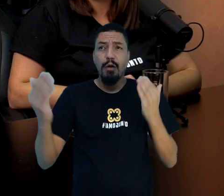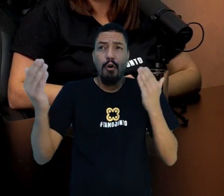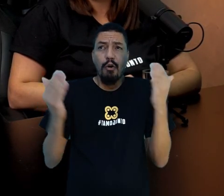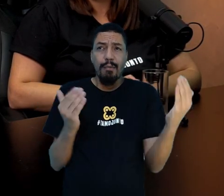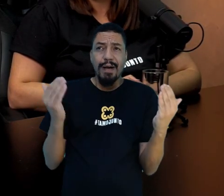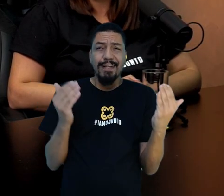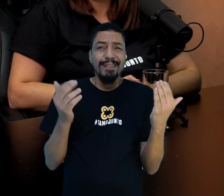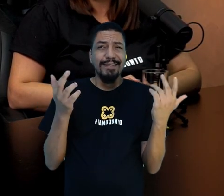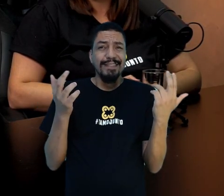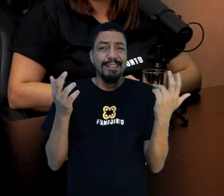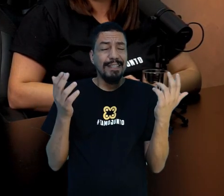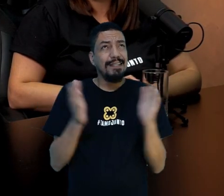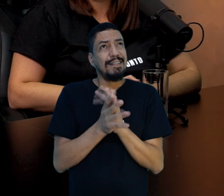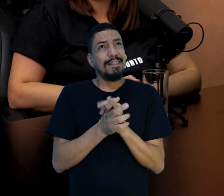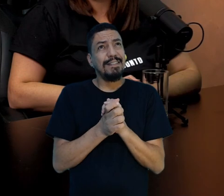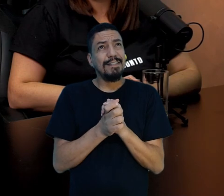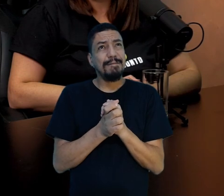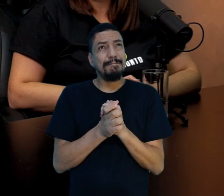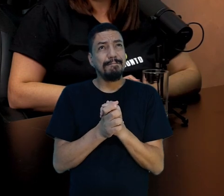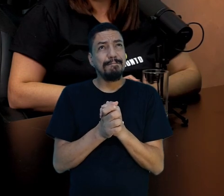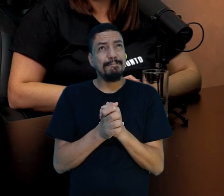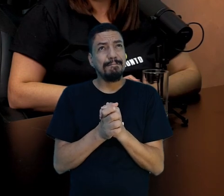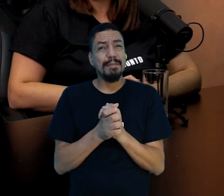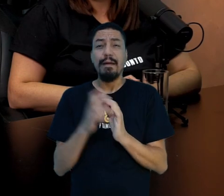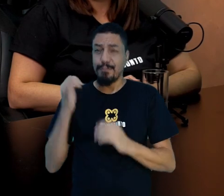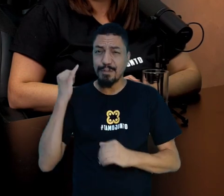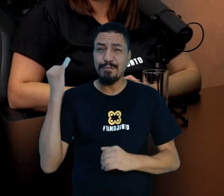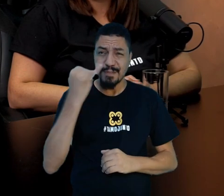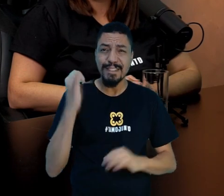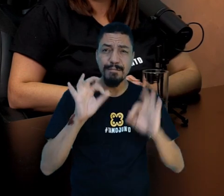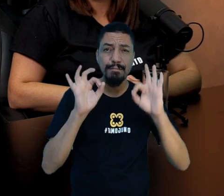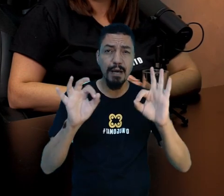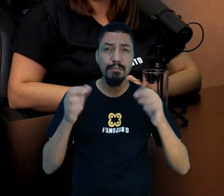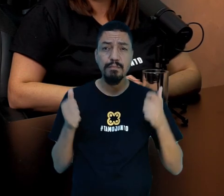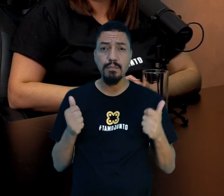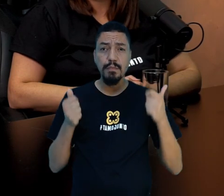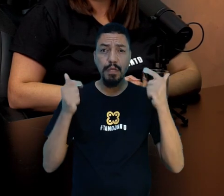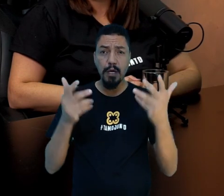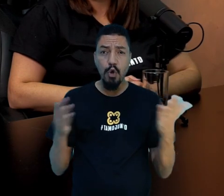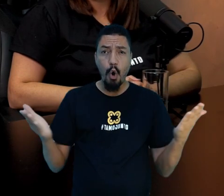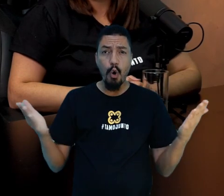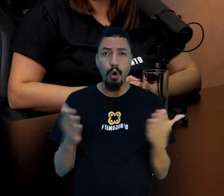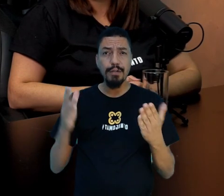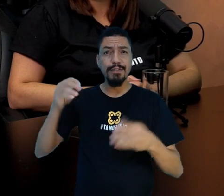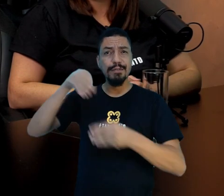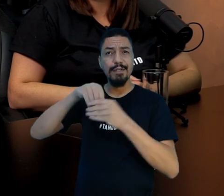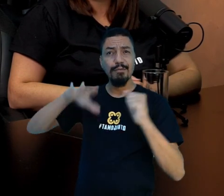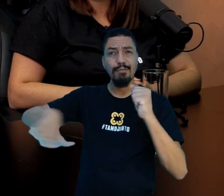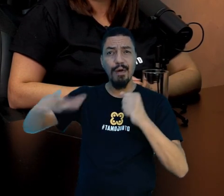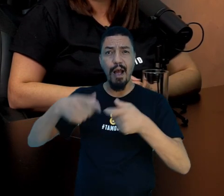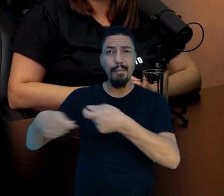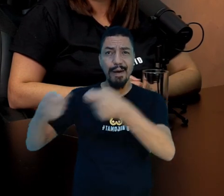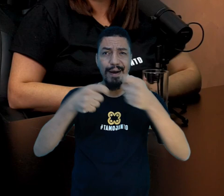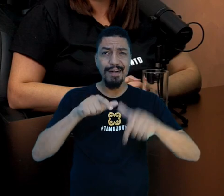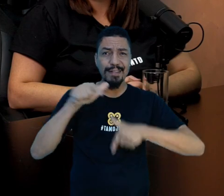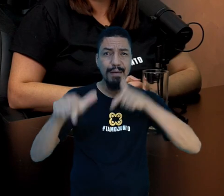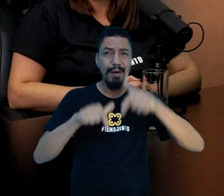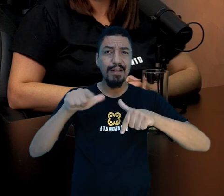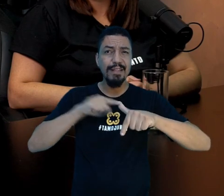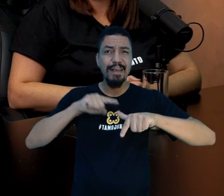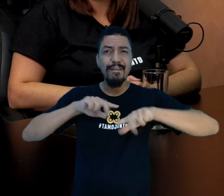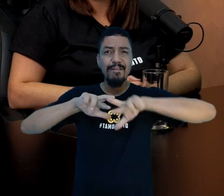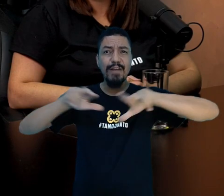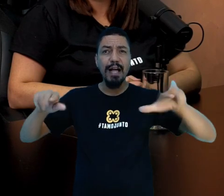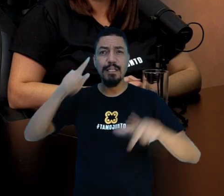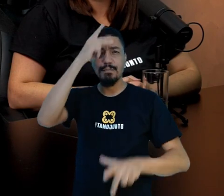falando muito do outro lado, né? Acho que é super importante a gente falar que atualmente no mercado de trabalho a gente vê